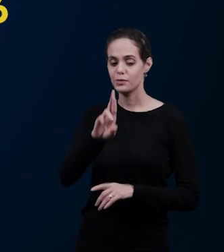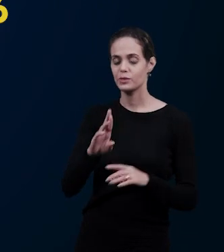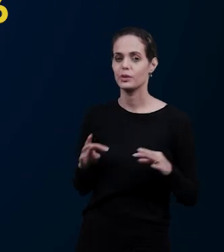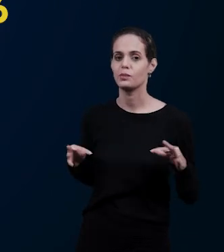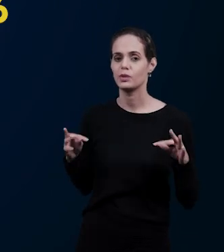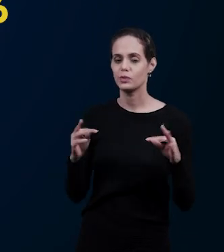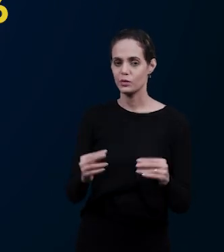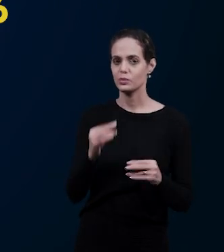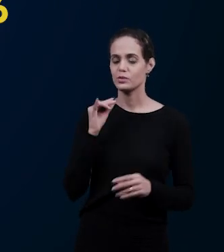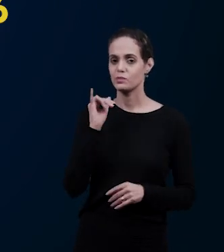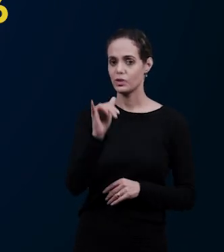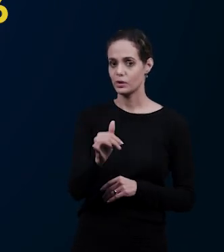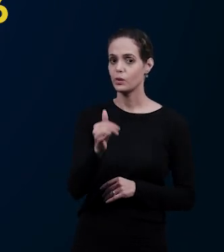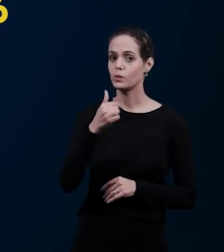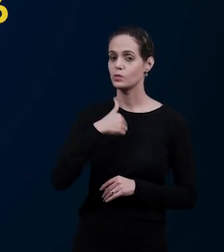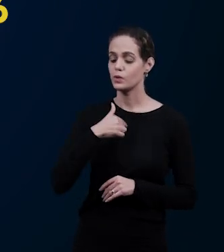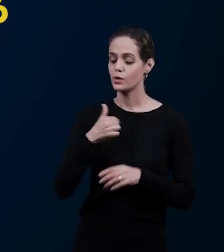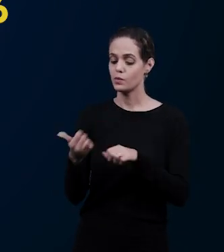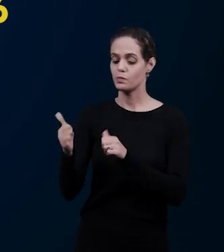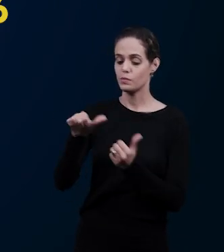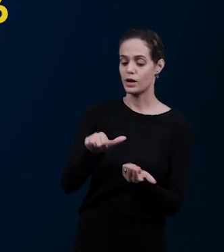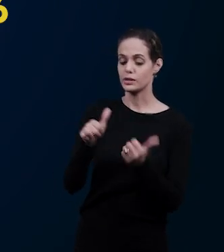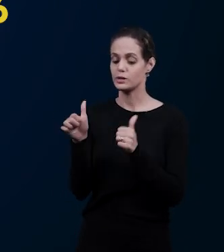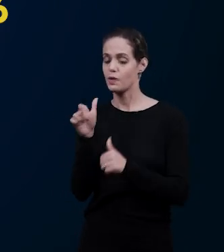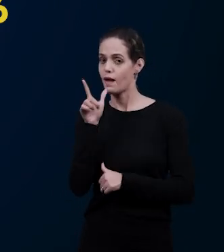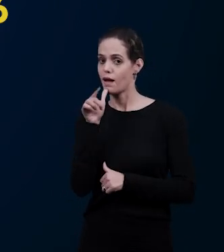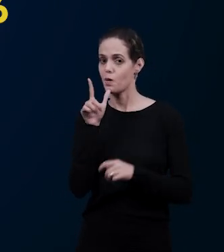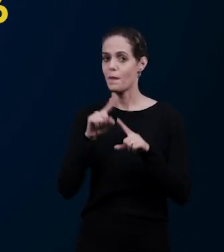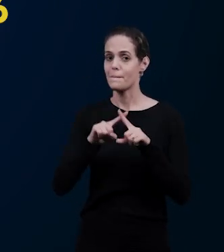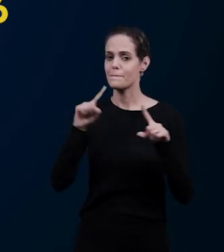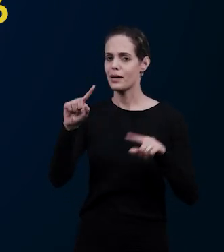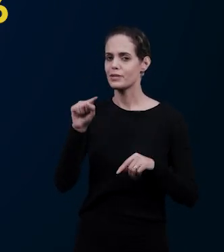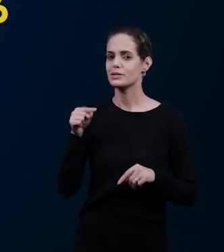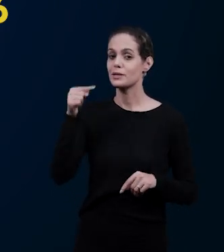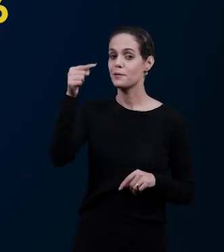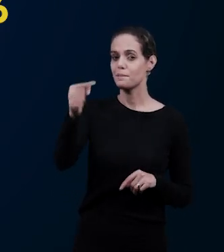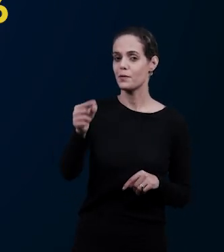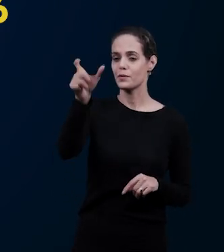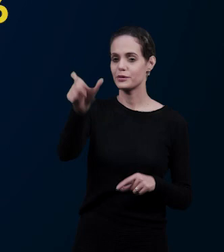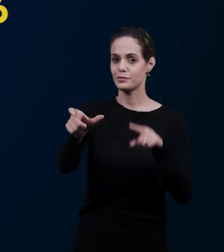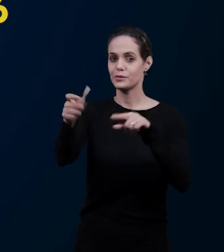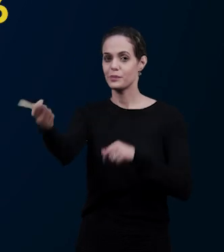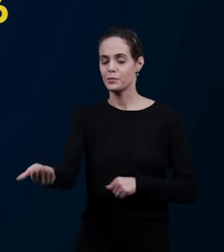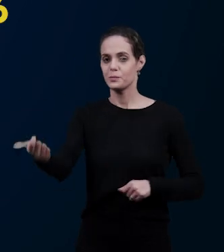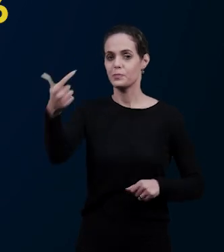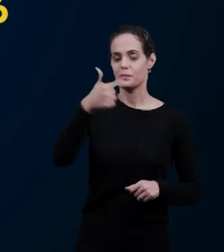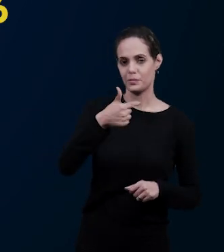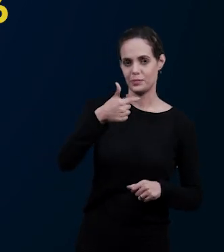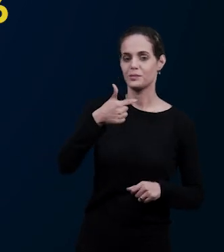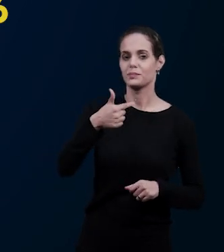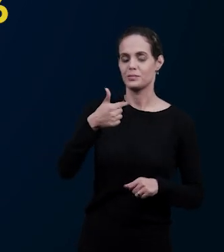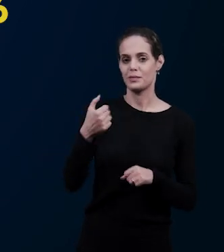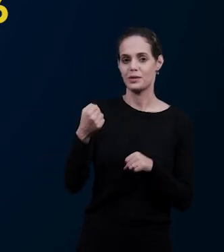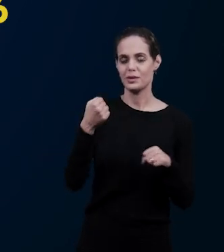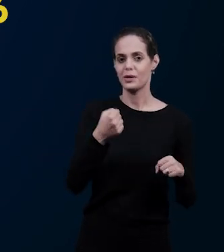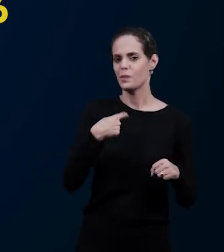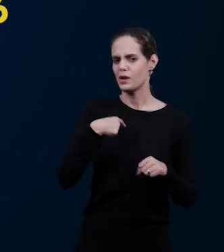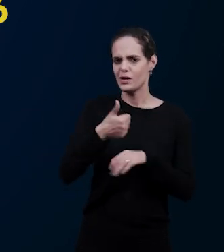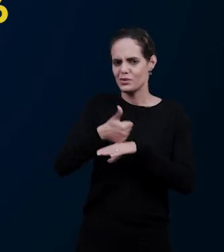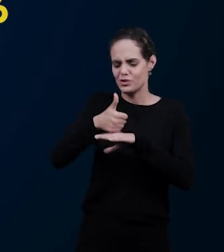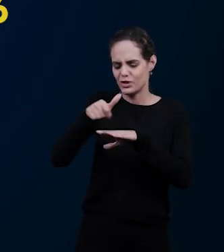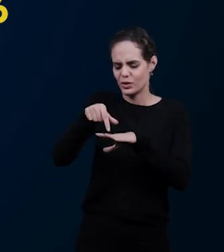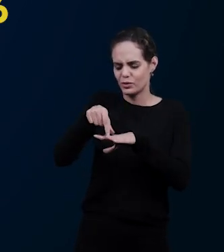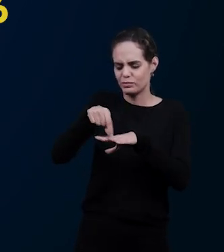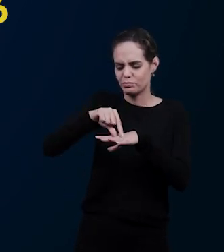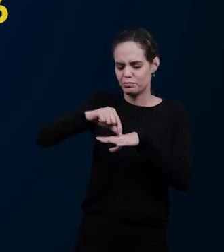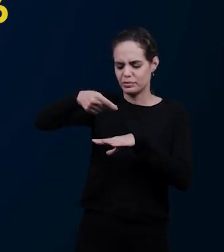Respondeu João a todos dizendo: Eu, na verdade, batizo-vos com água, mas eis que vem aquele que é mais poderoso do que